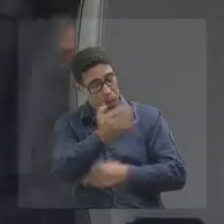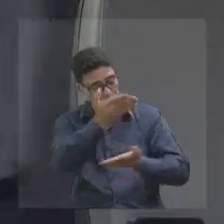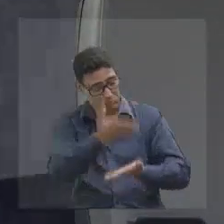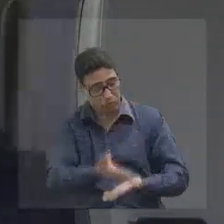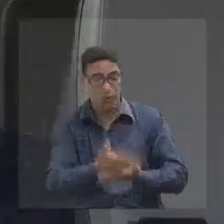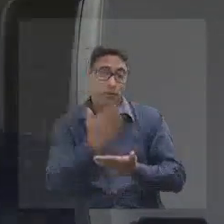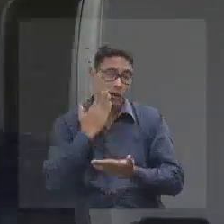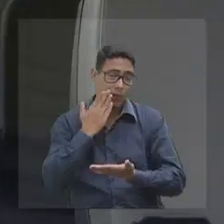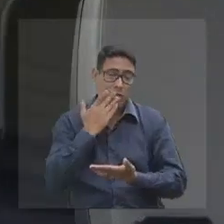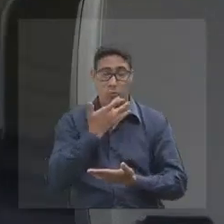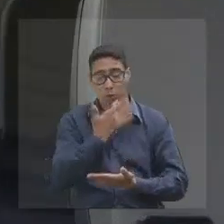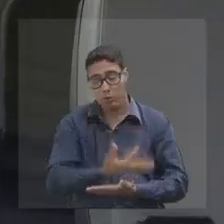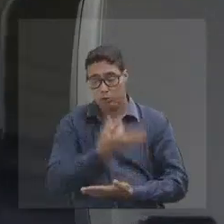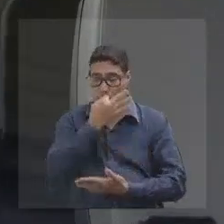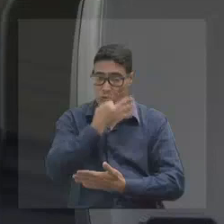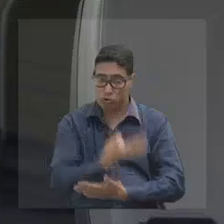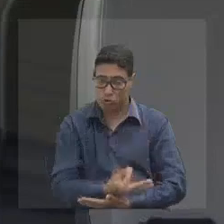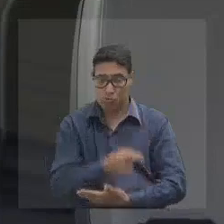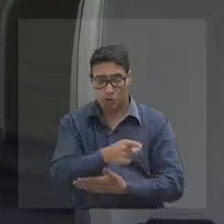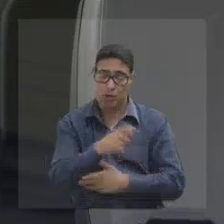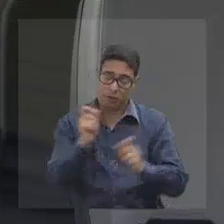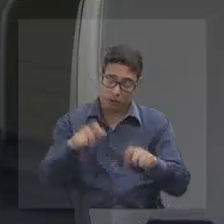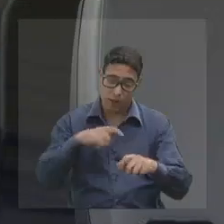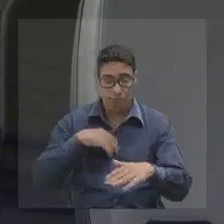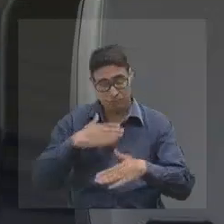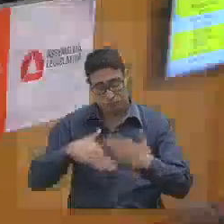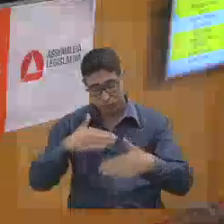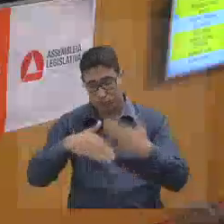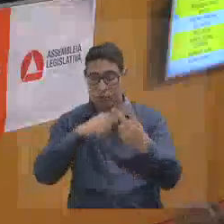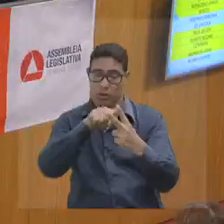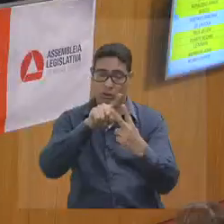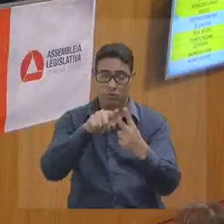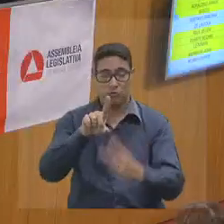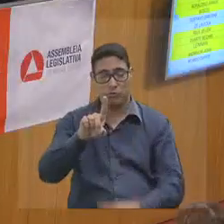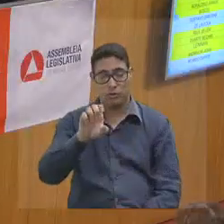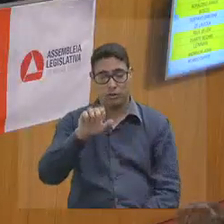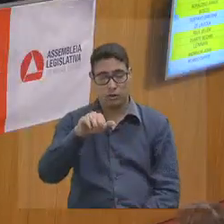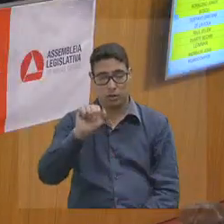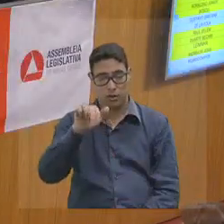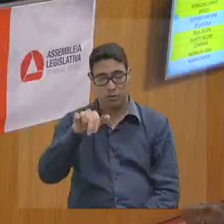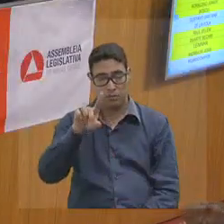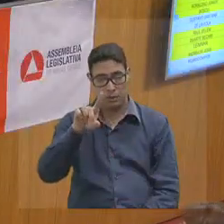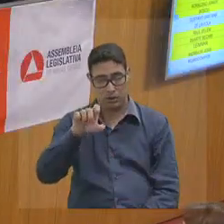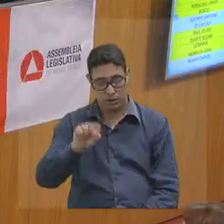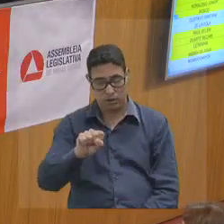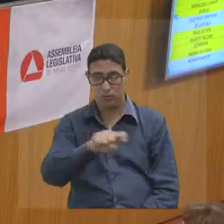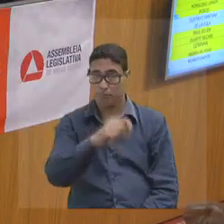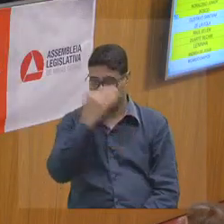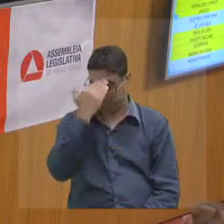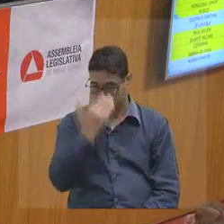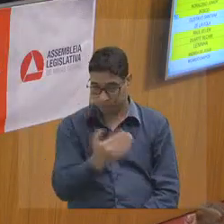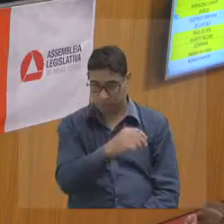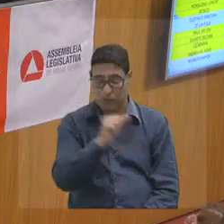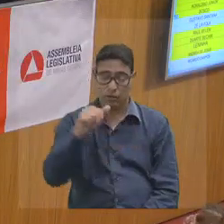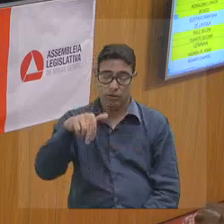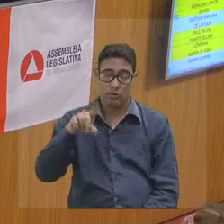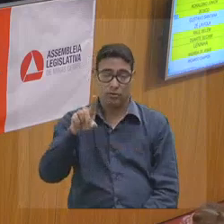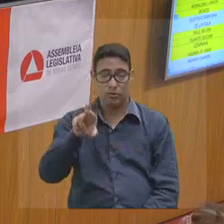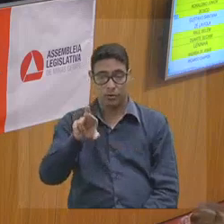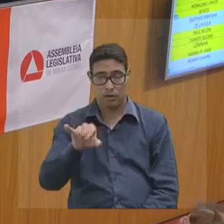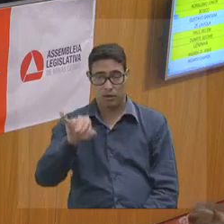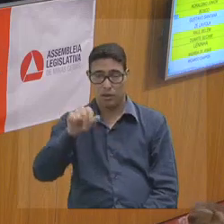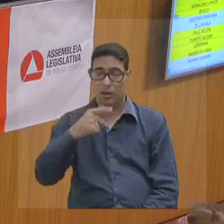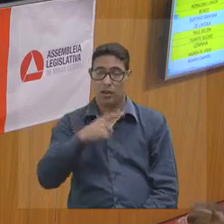e como que a gente pode avançar com essas duas demandas Obrigada Deputado André de Jesus tem a palavra secretária